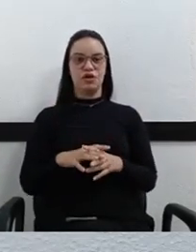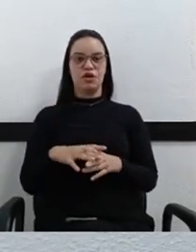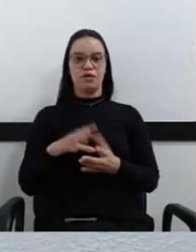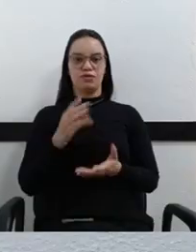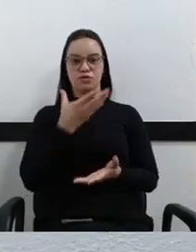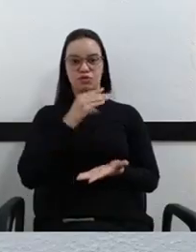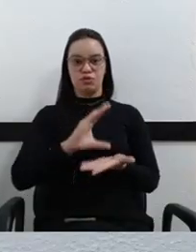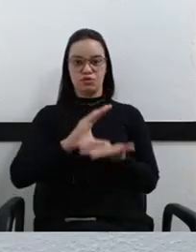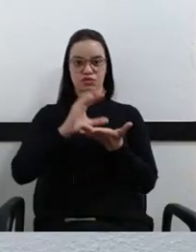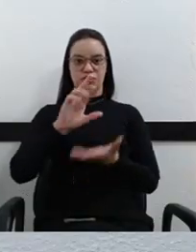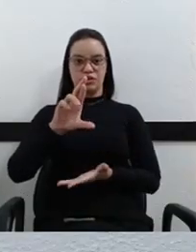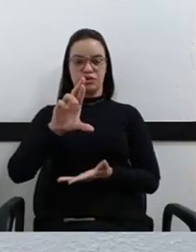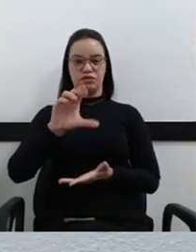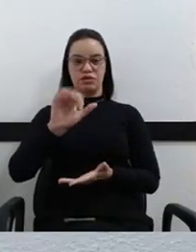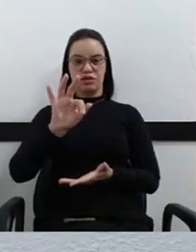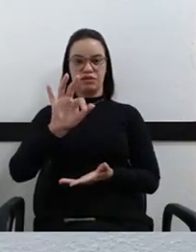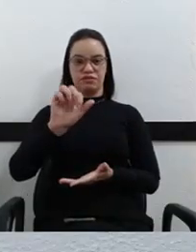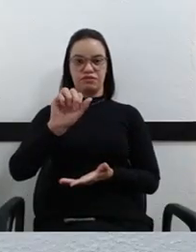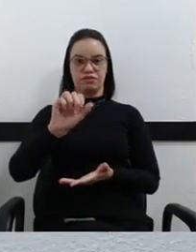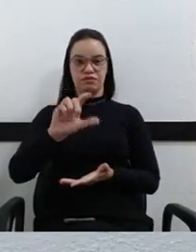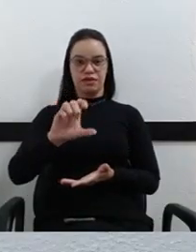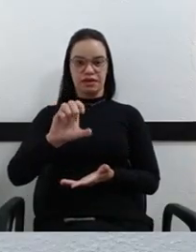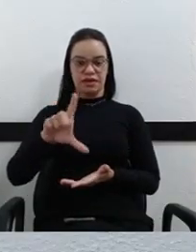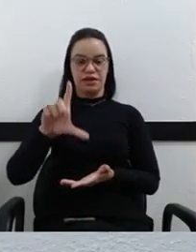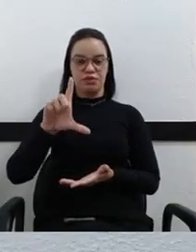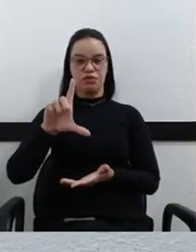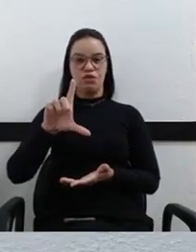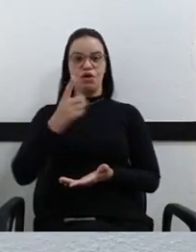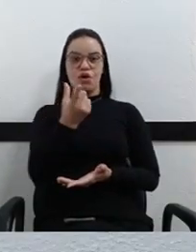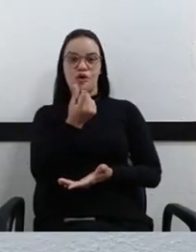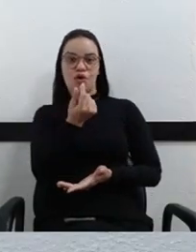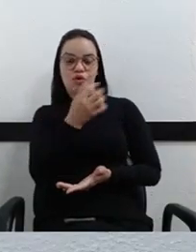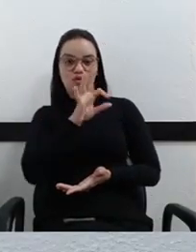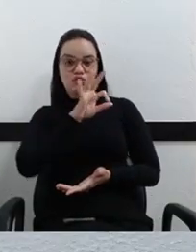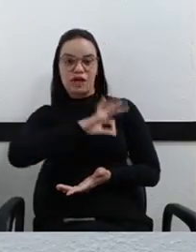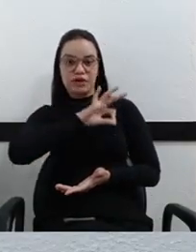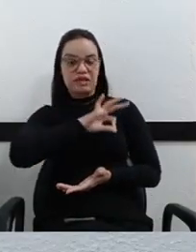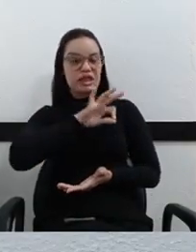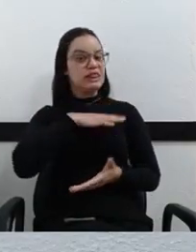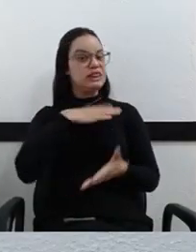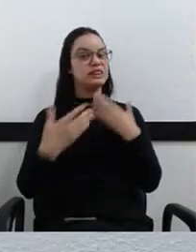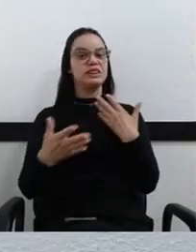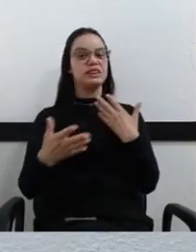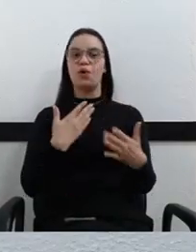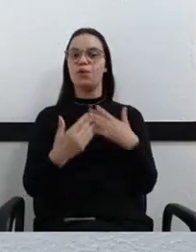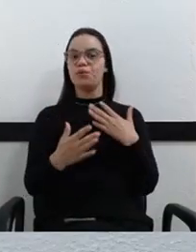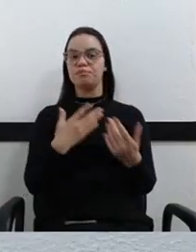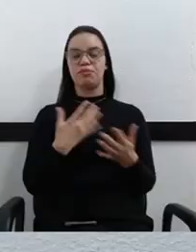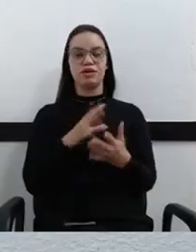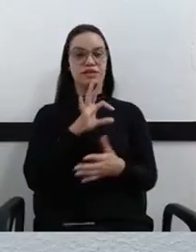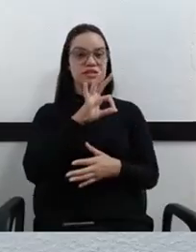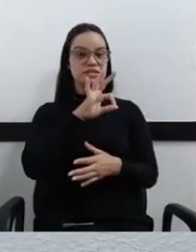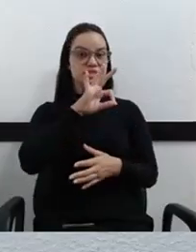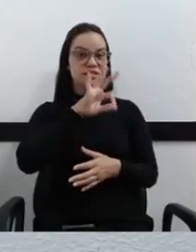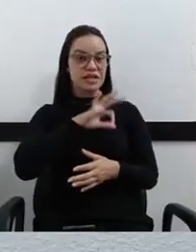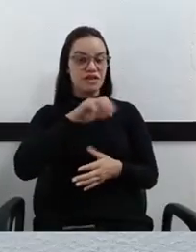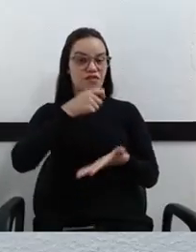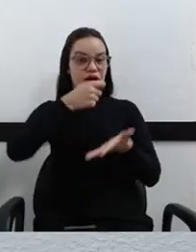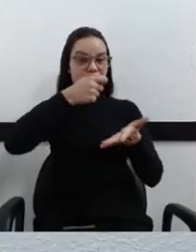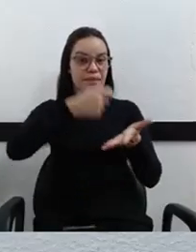Rafael Camarão, o valor do salário, não importa se o pagamento vai ser feito